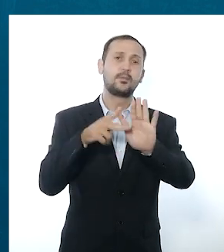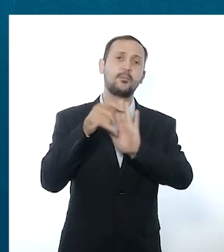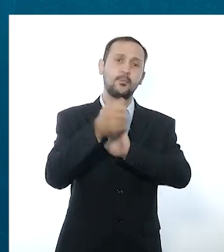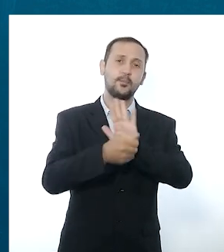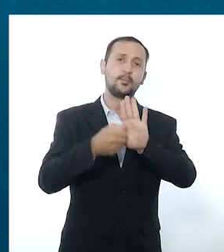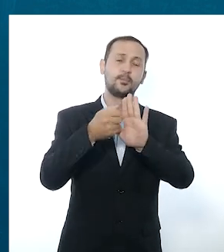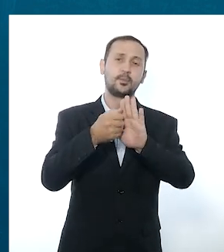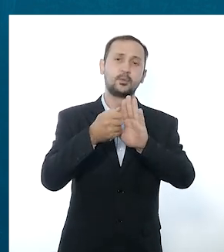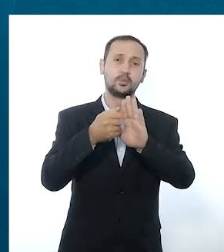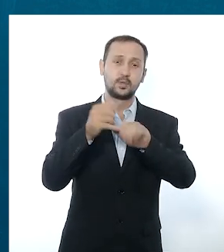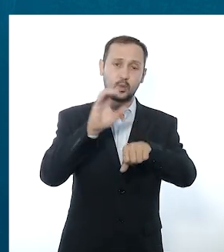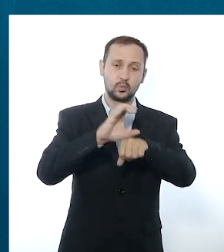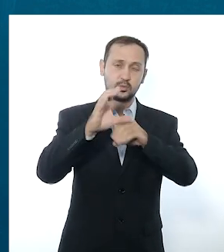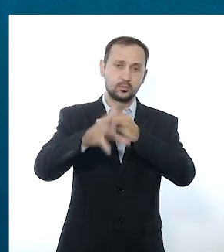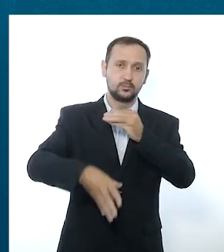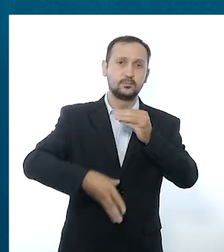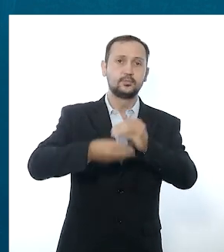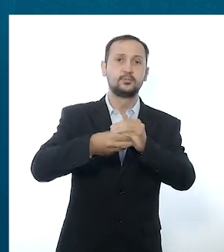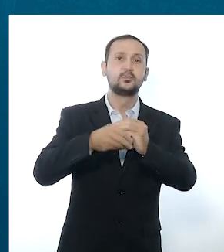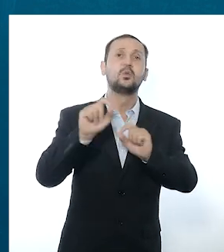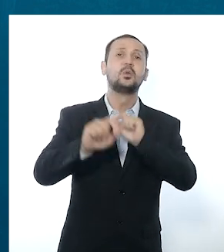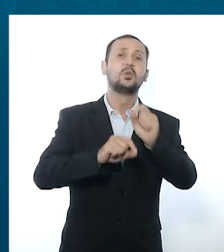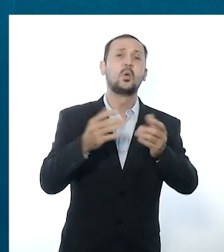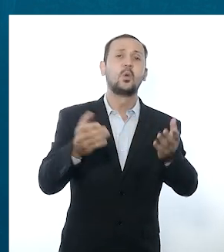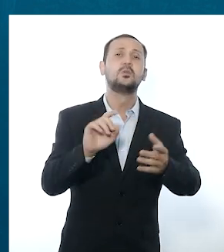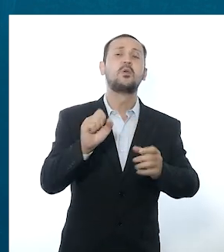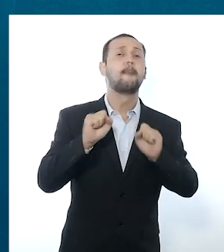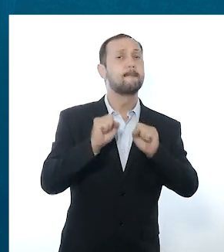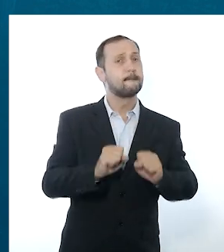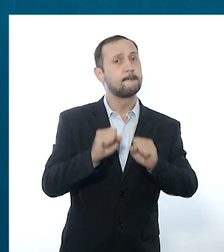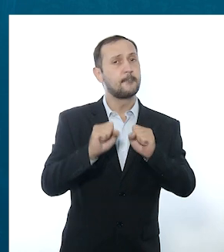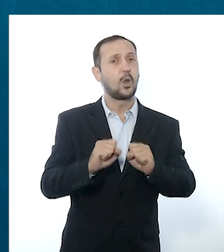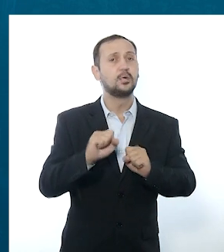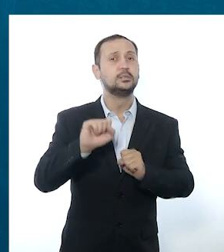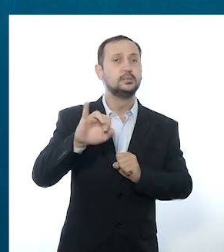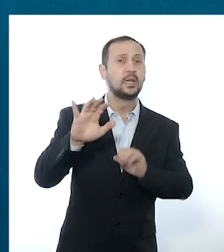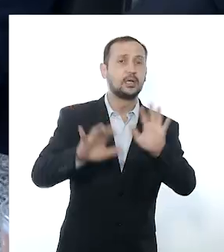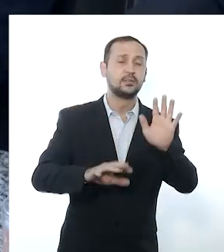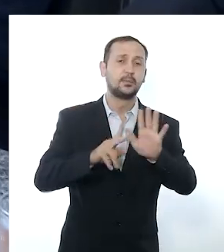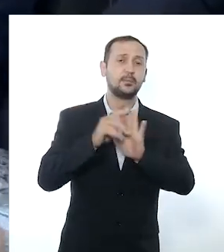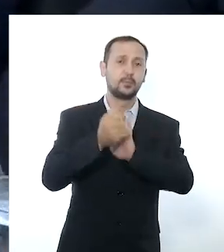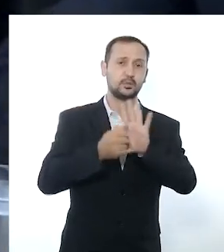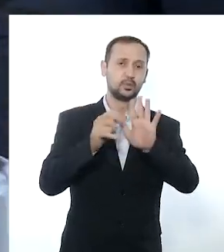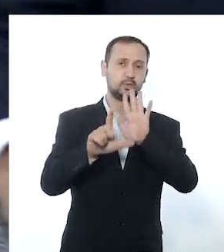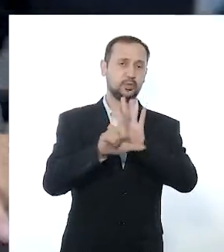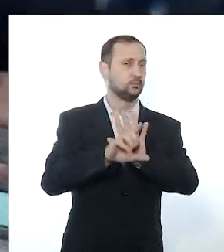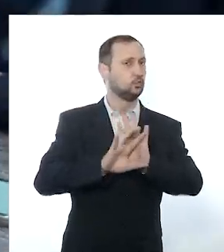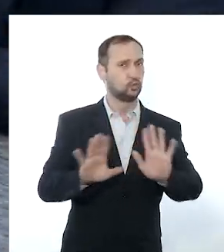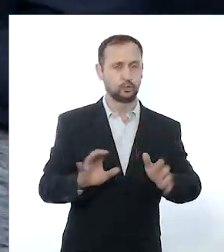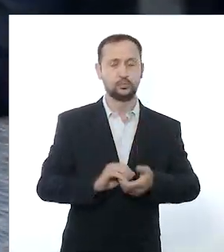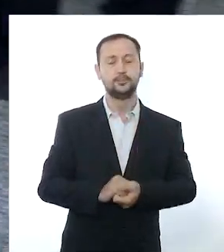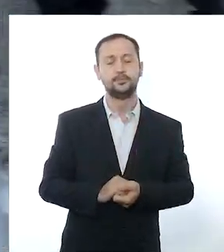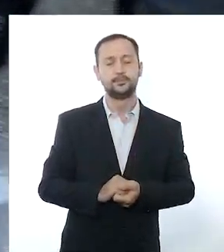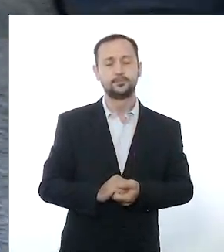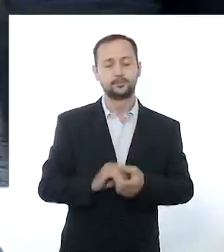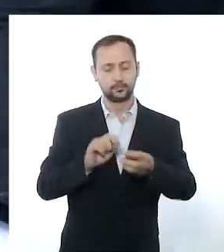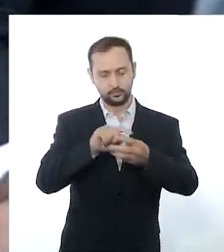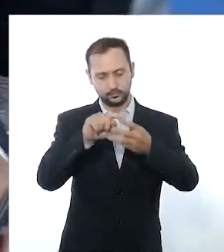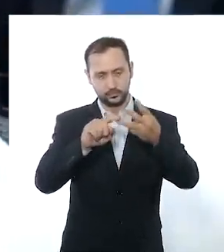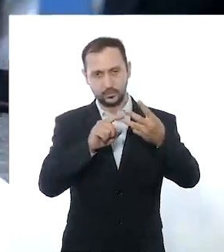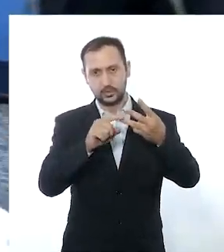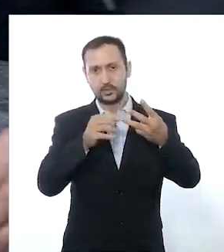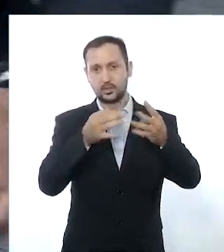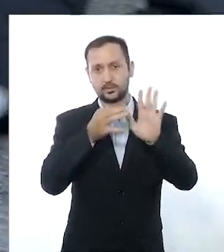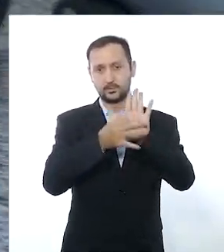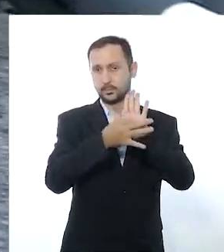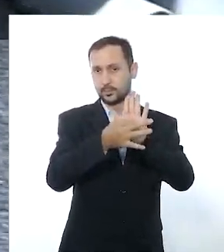à Constituição, o que hoje só é possível em casos de projetos de lei. Além dessas 3 propostas, a